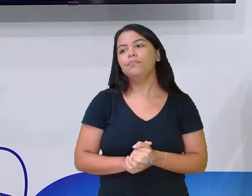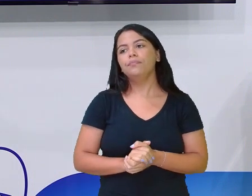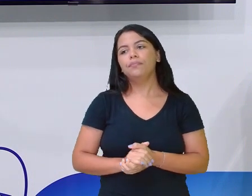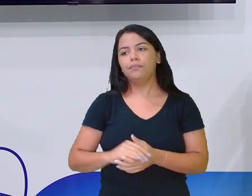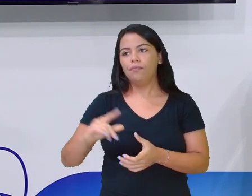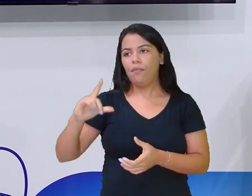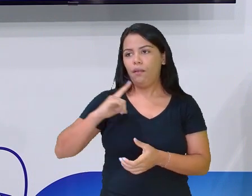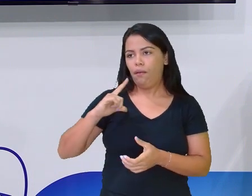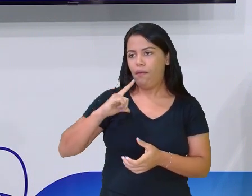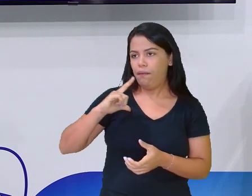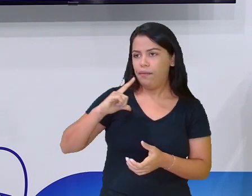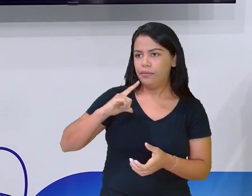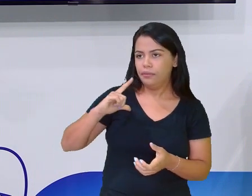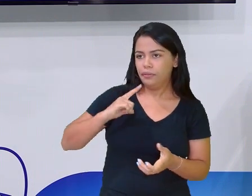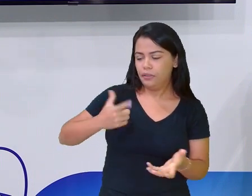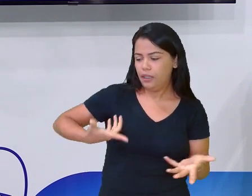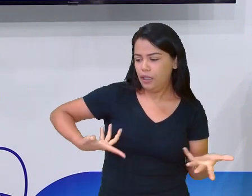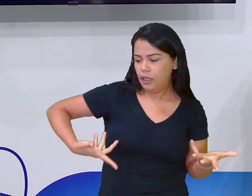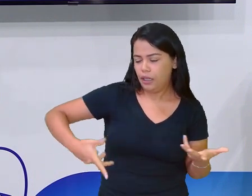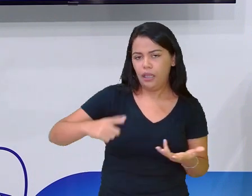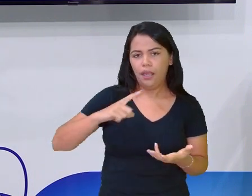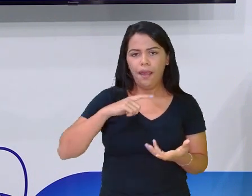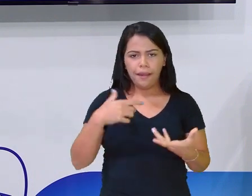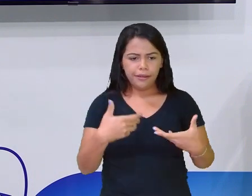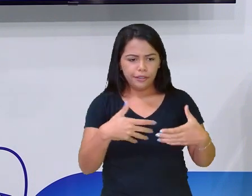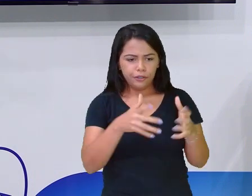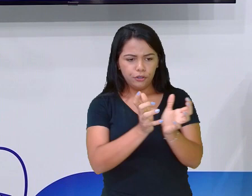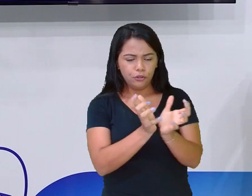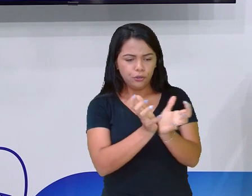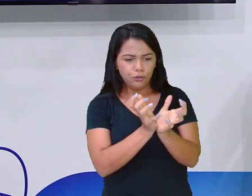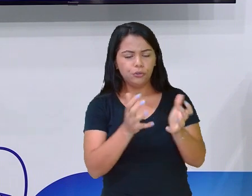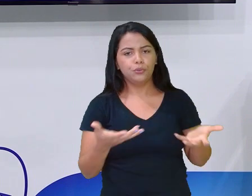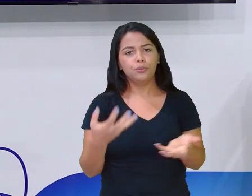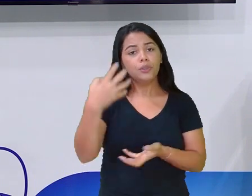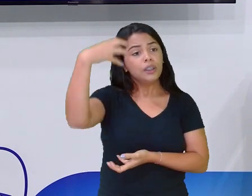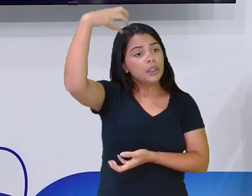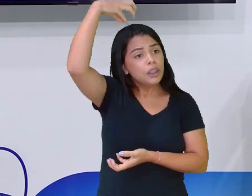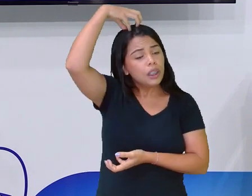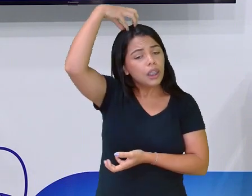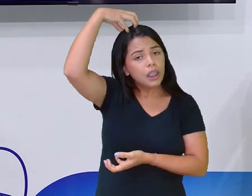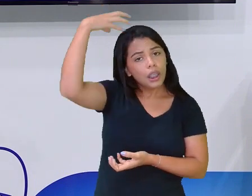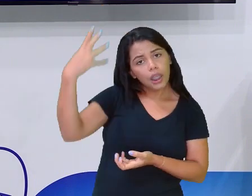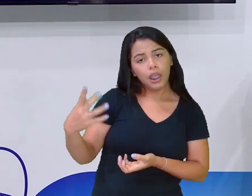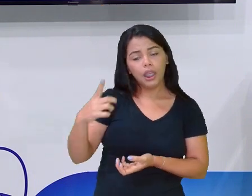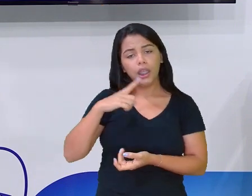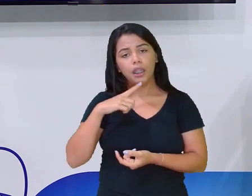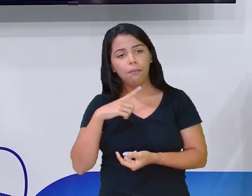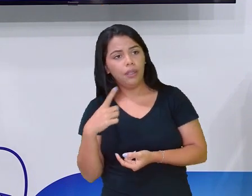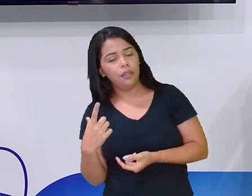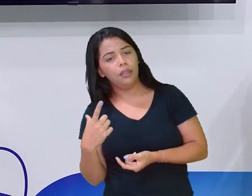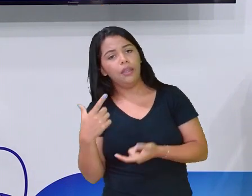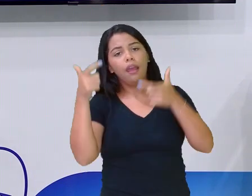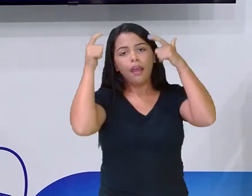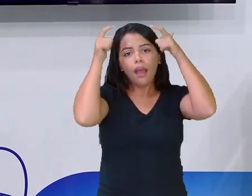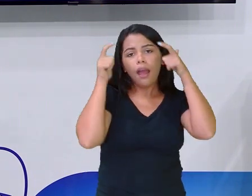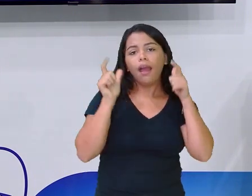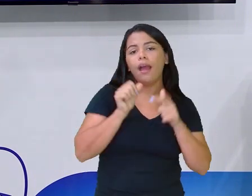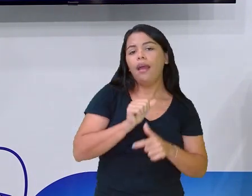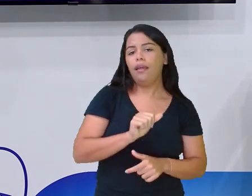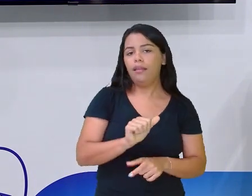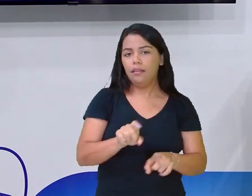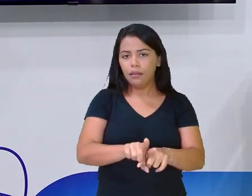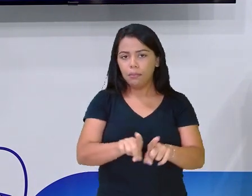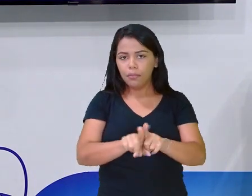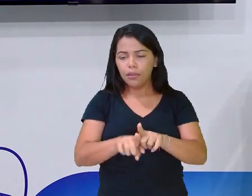entreter as classes dos reis e rainhas da época.